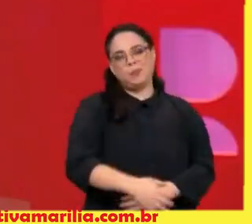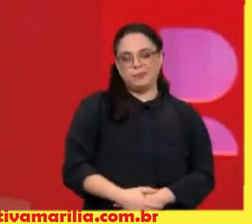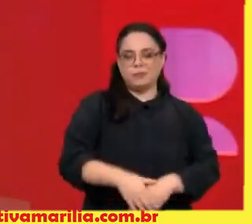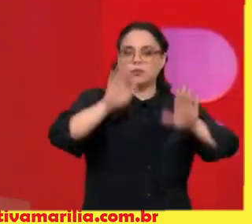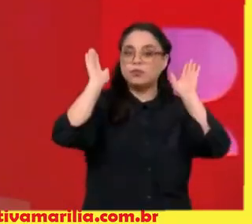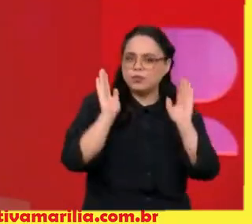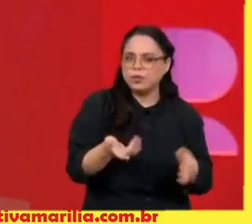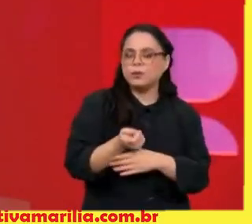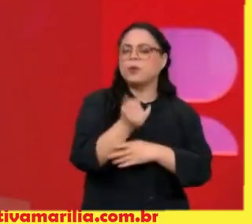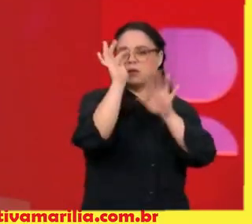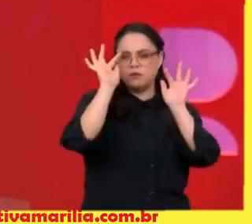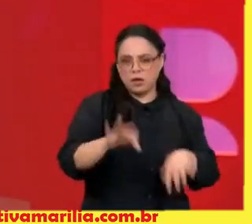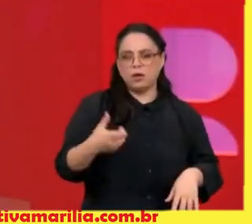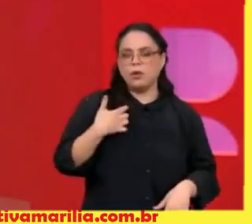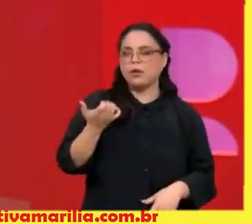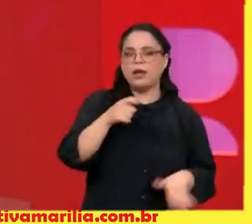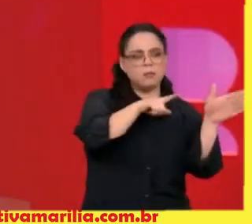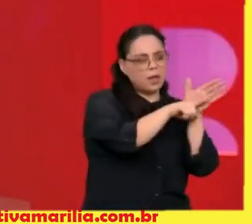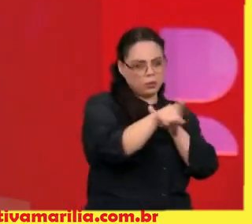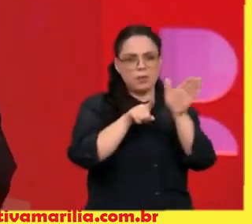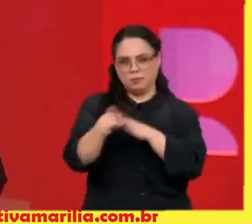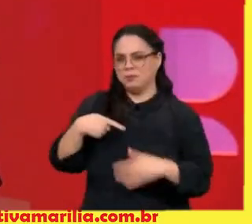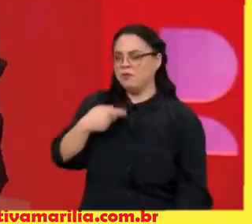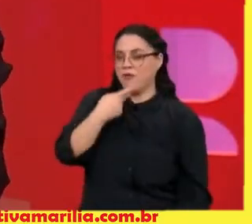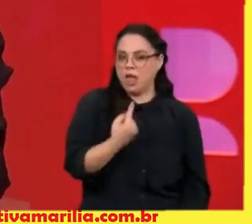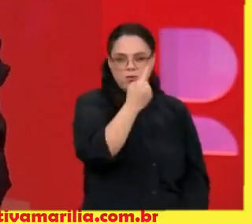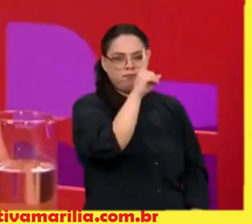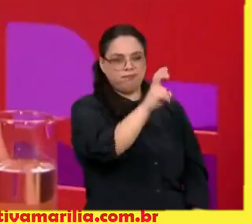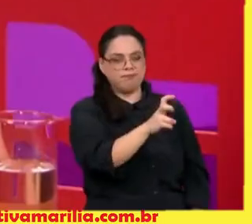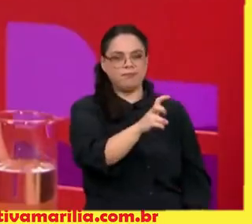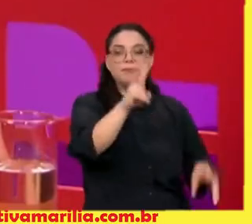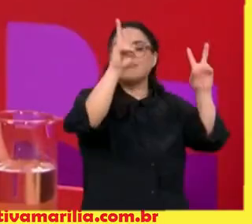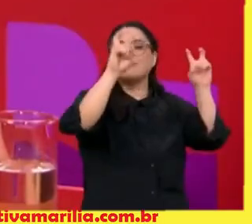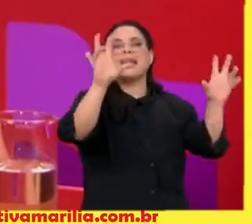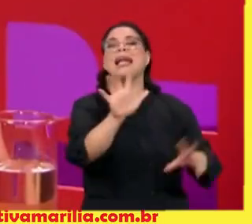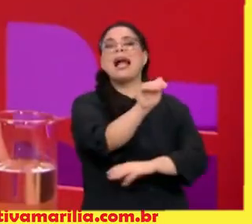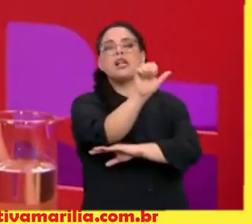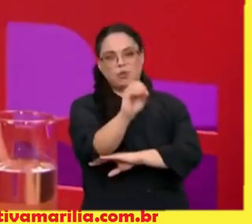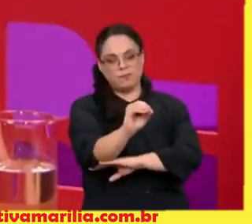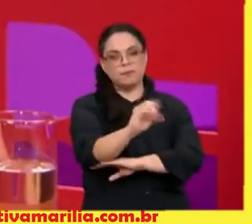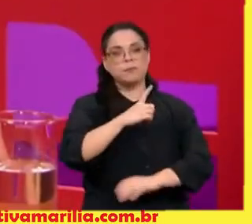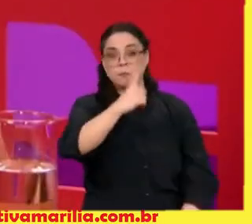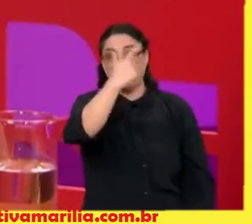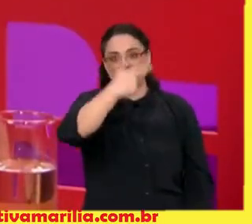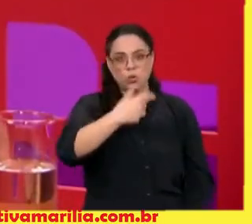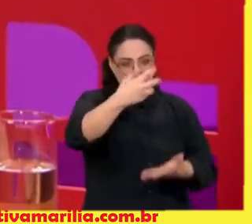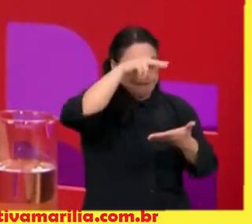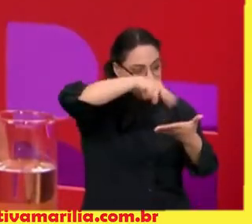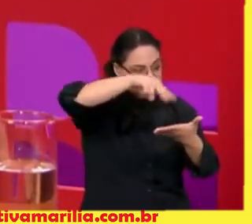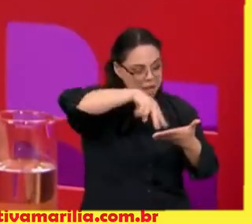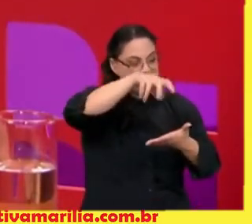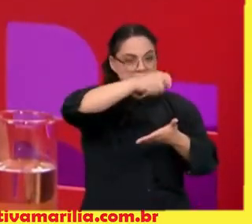queria fazer 2 perguntas. Tá, eu posso só contar uma interpretaçãozinha Claro, que eu fiz? vai, por favor. É um cara que era analfabeto. E uma